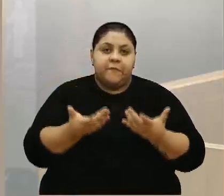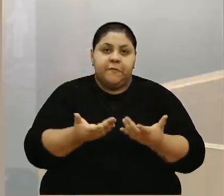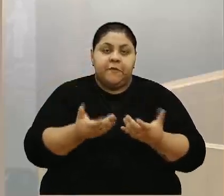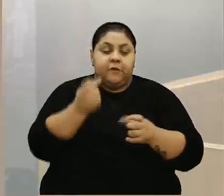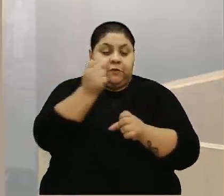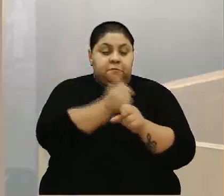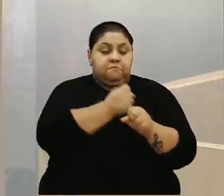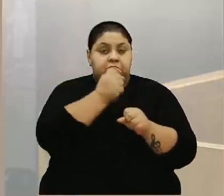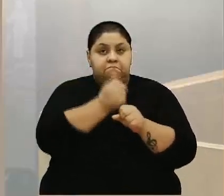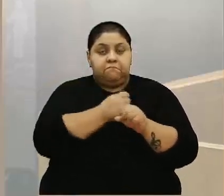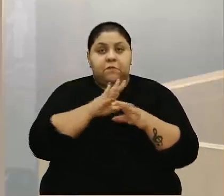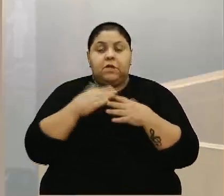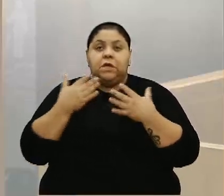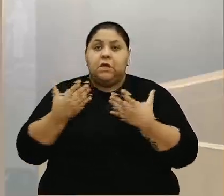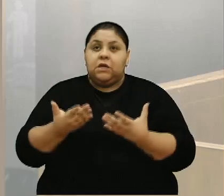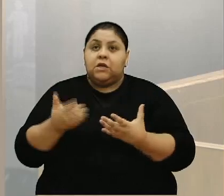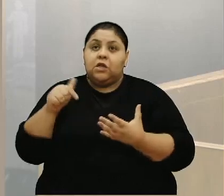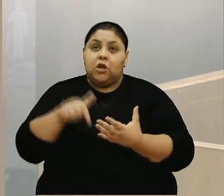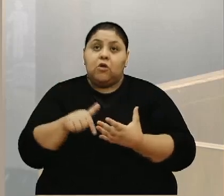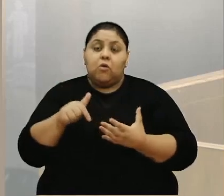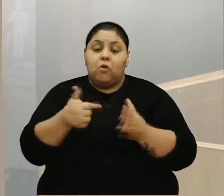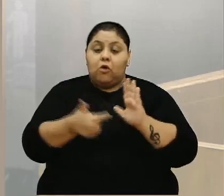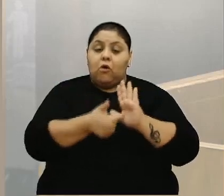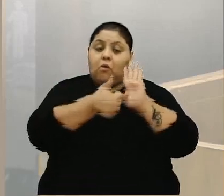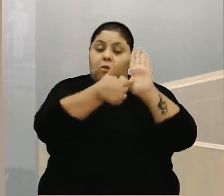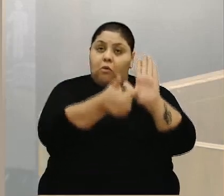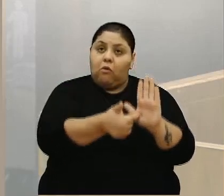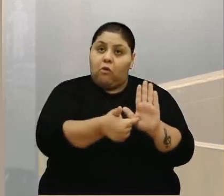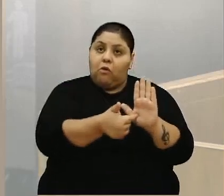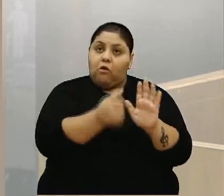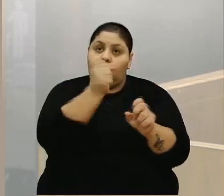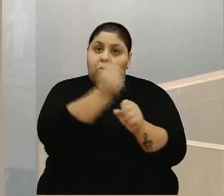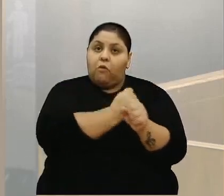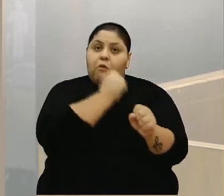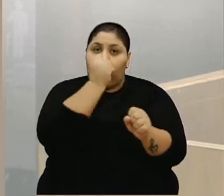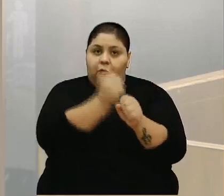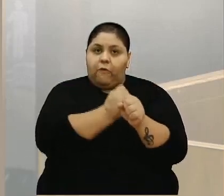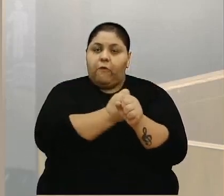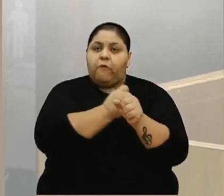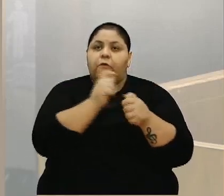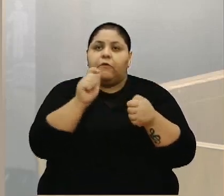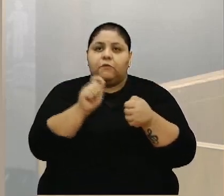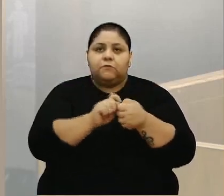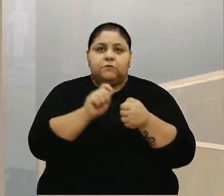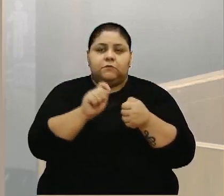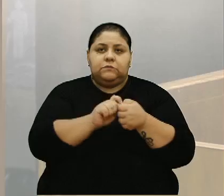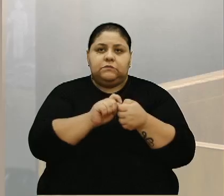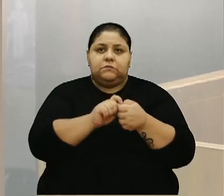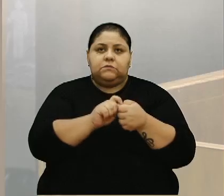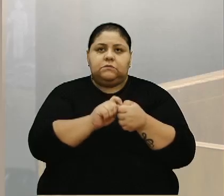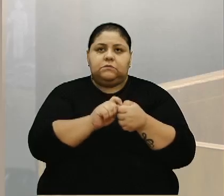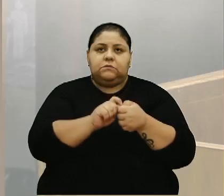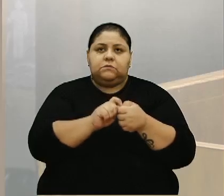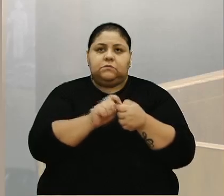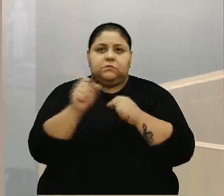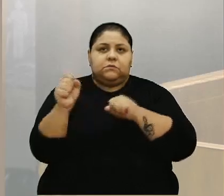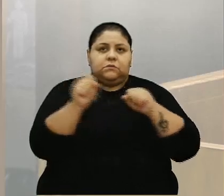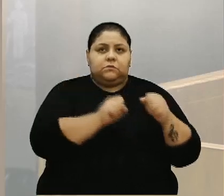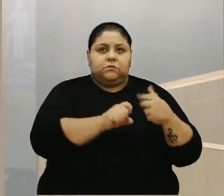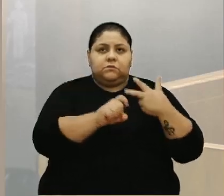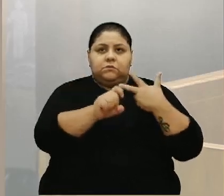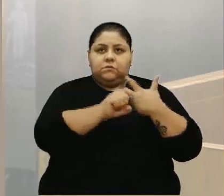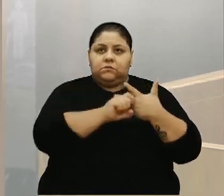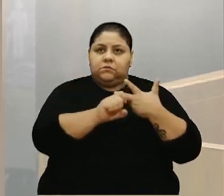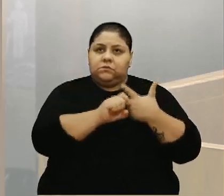obra. Então eu estou aqui mostrando as obras que estão sendo feitas pelo Poder